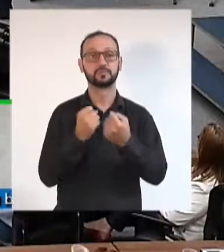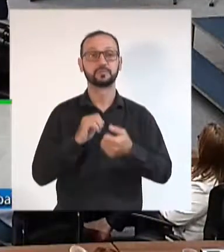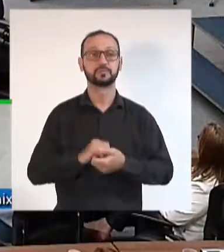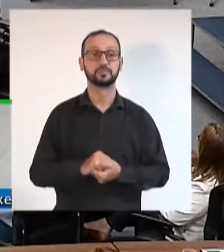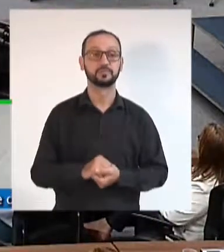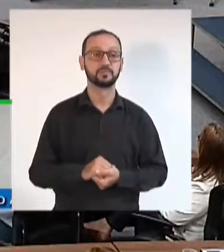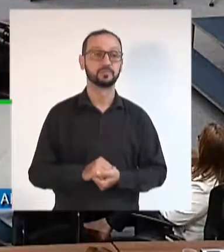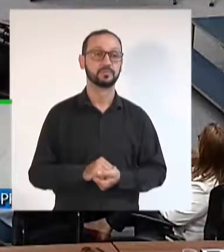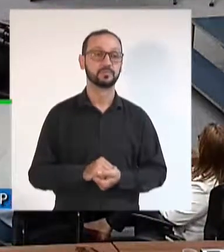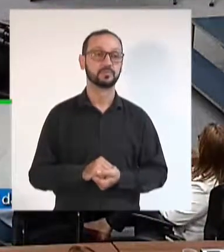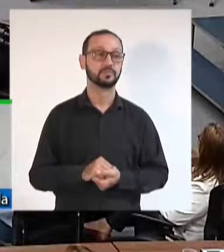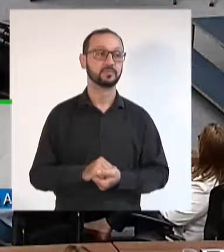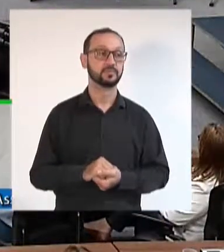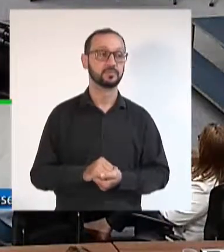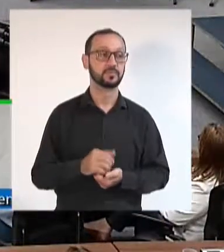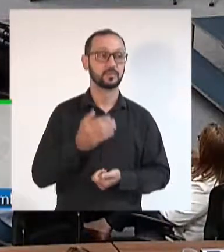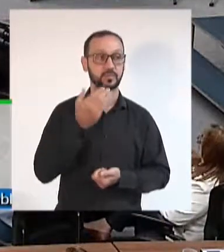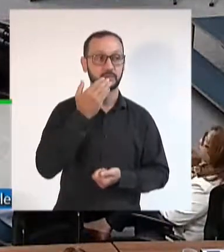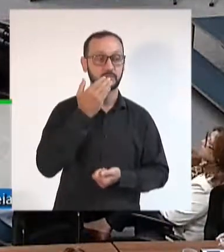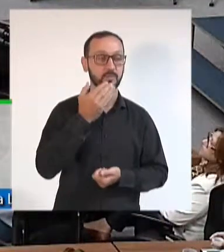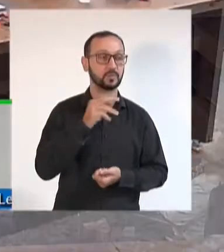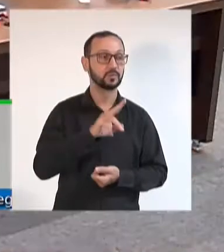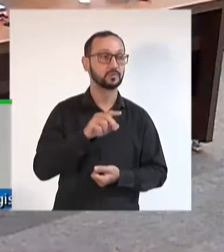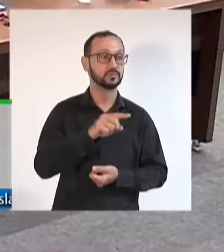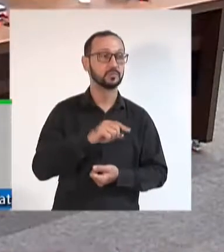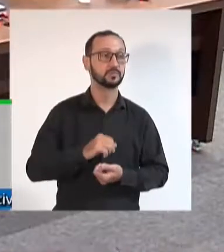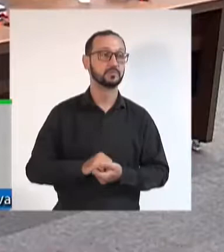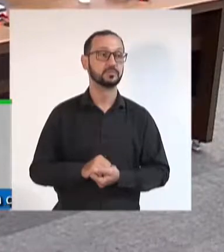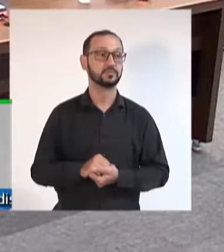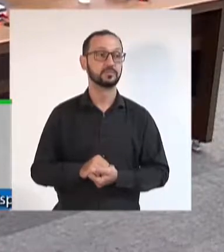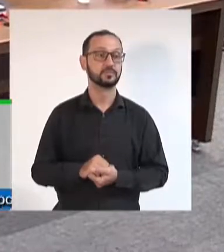vou pedir para o pessoal, como que é seu nome?